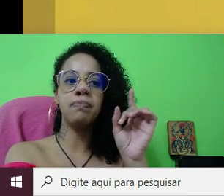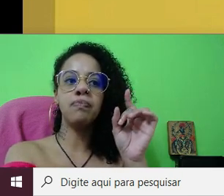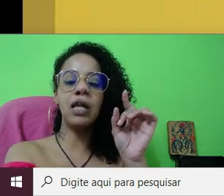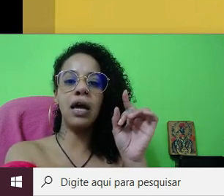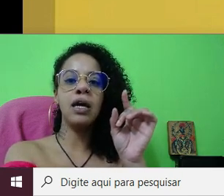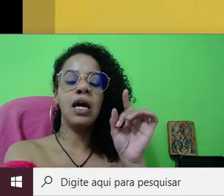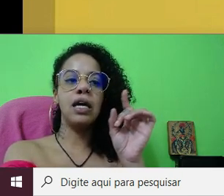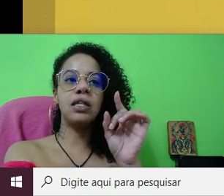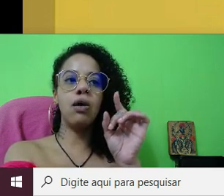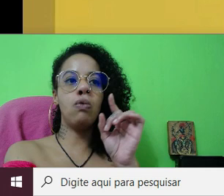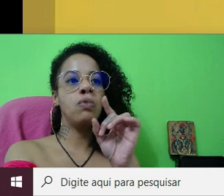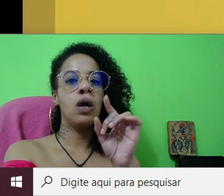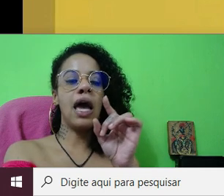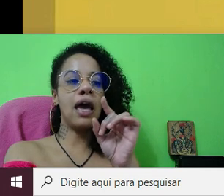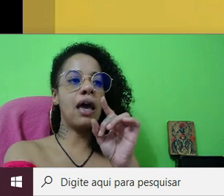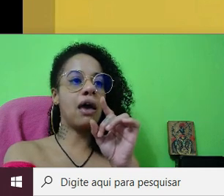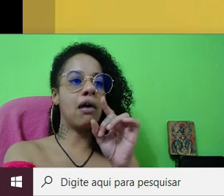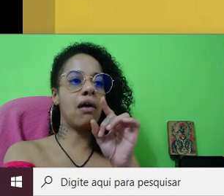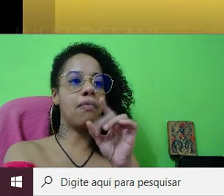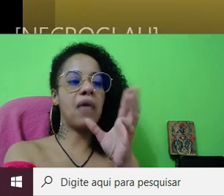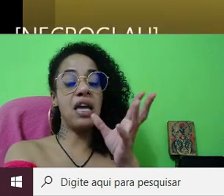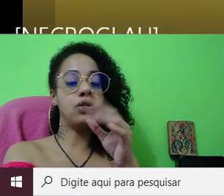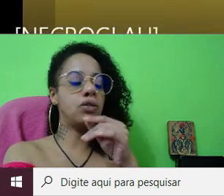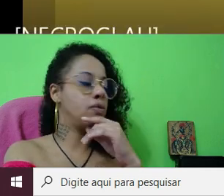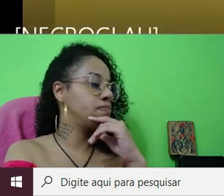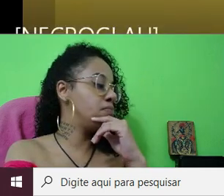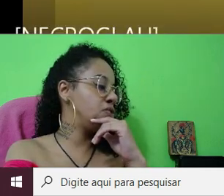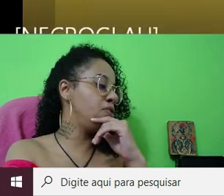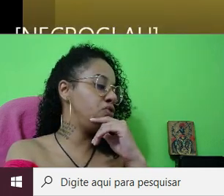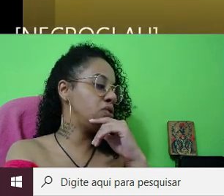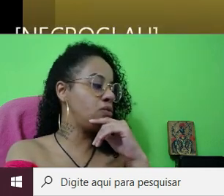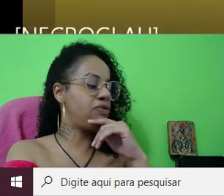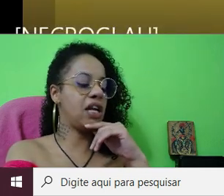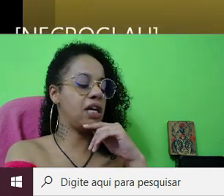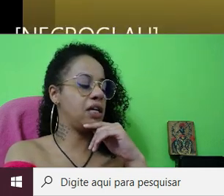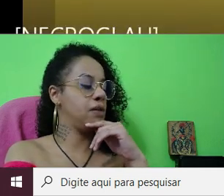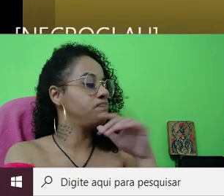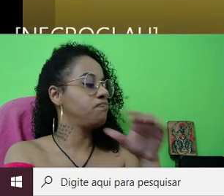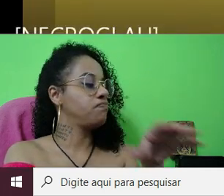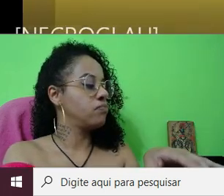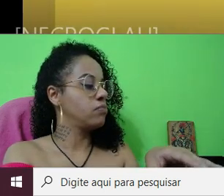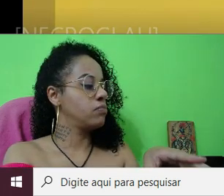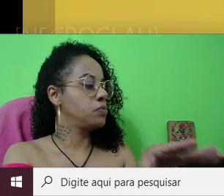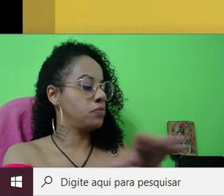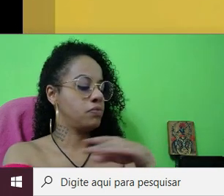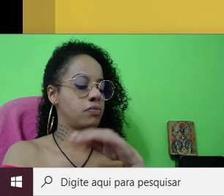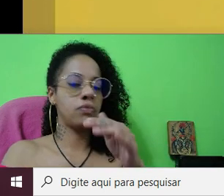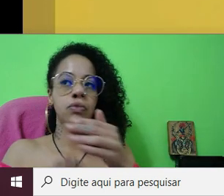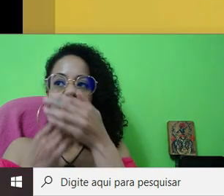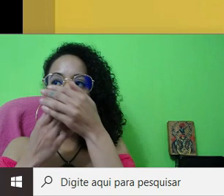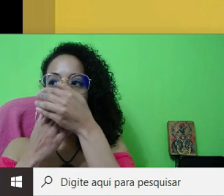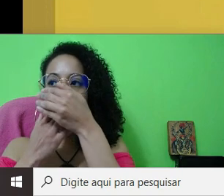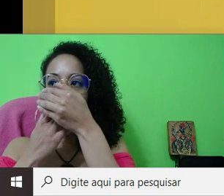Sam sempre né então é isso mas vamos ver o que tu fala aí